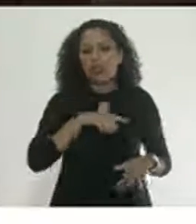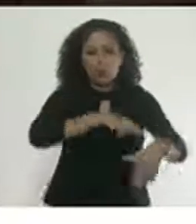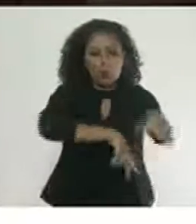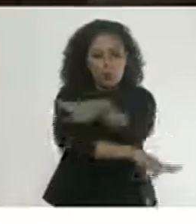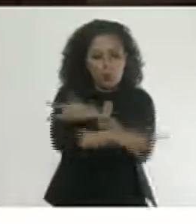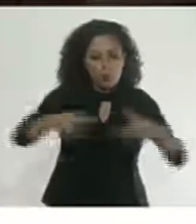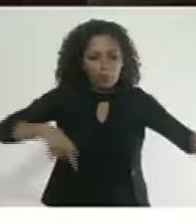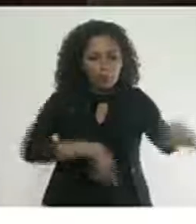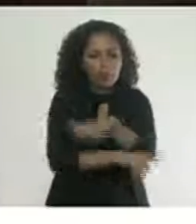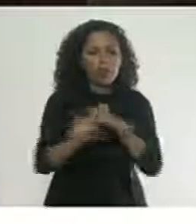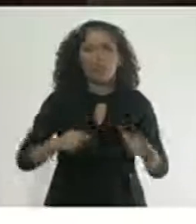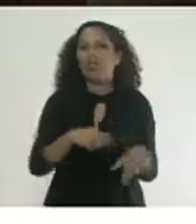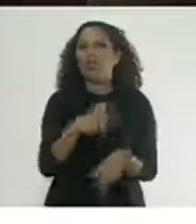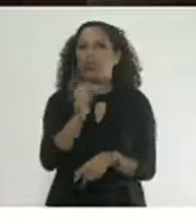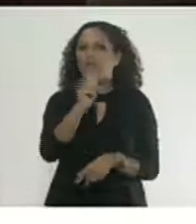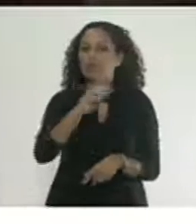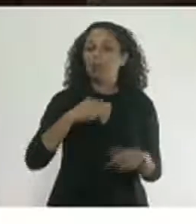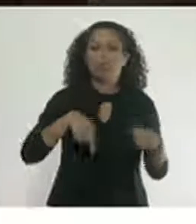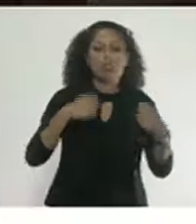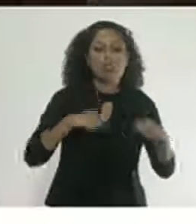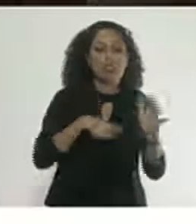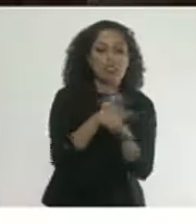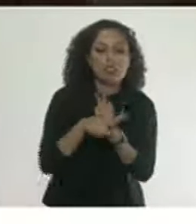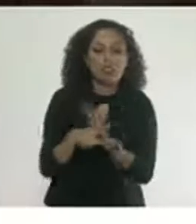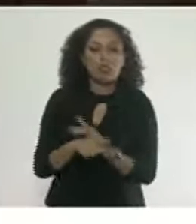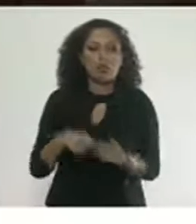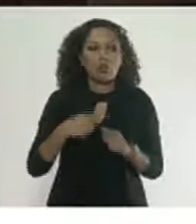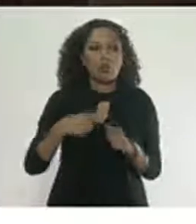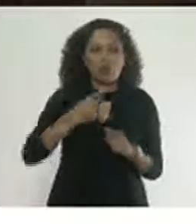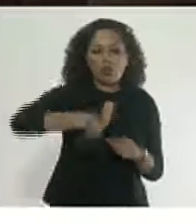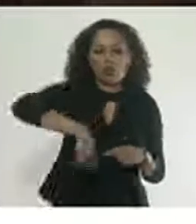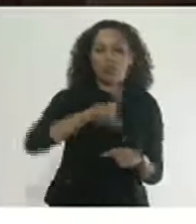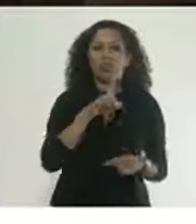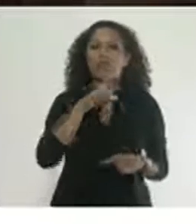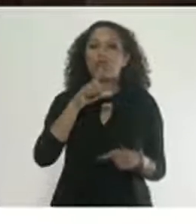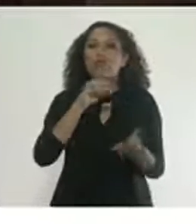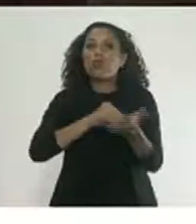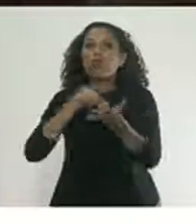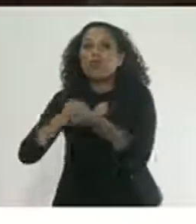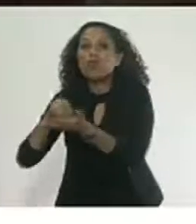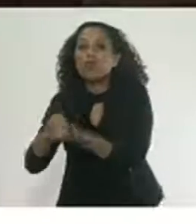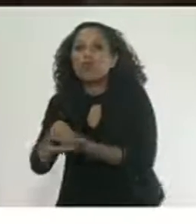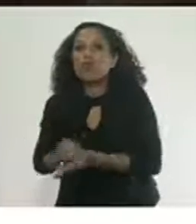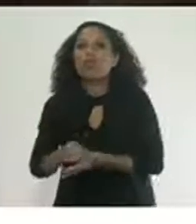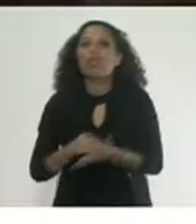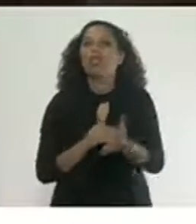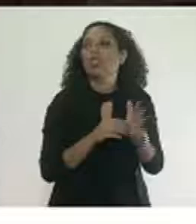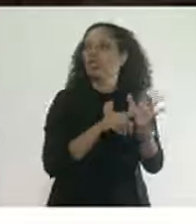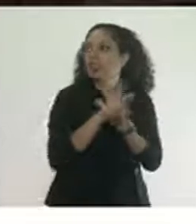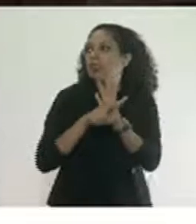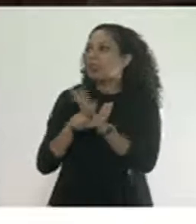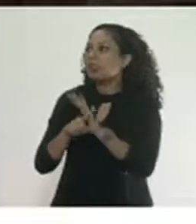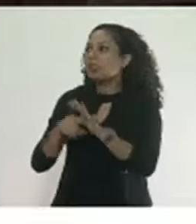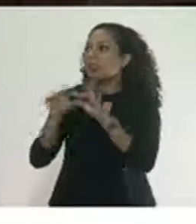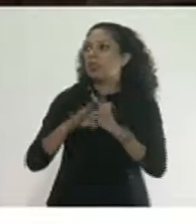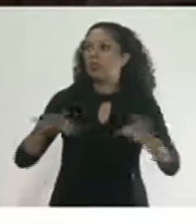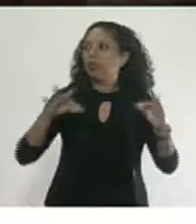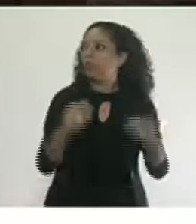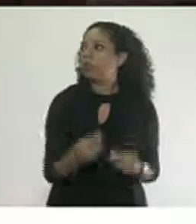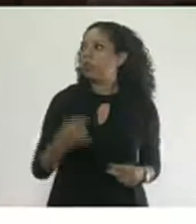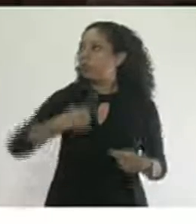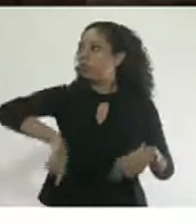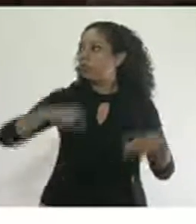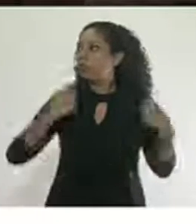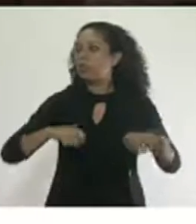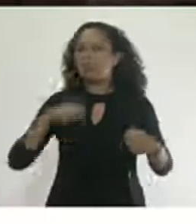controlada, fiscalizada. O que a gente tem é falta disso nas políticas que a gente vê sendo implantadas.